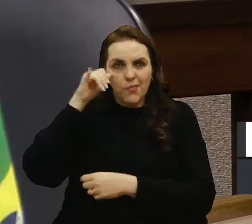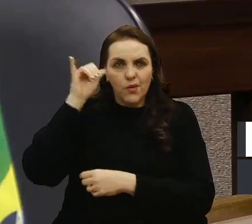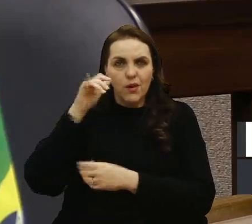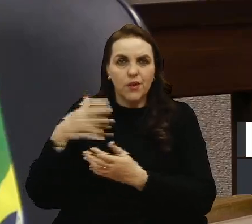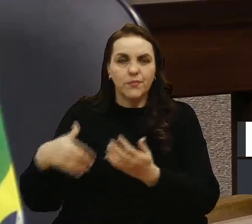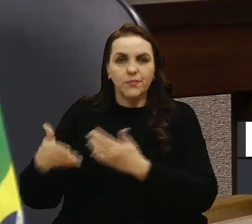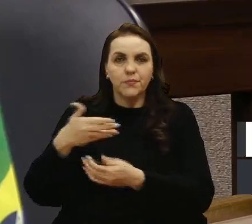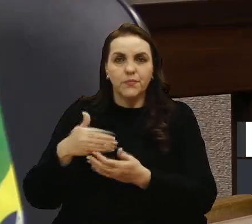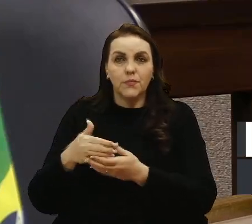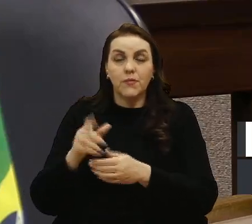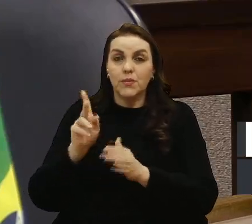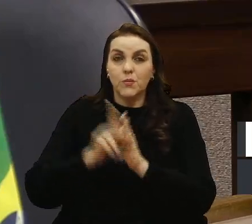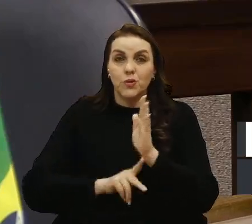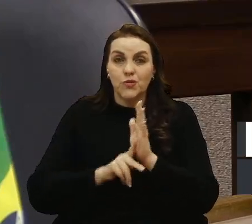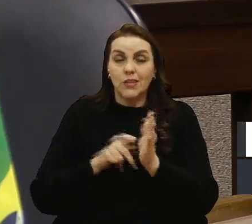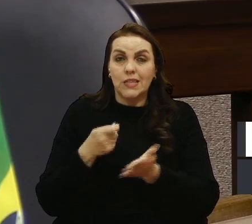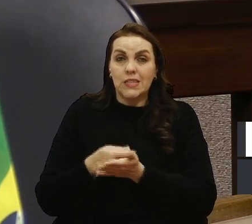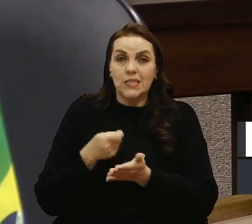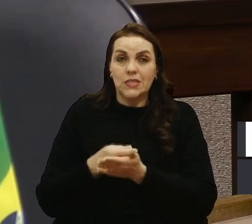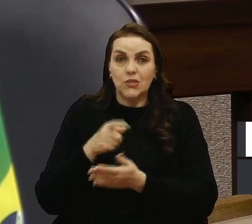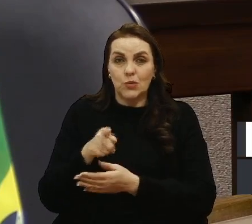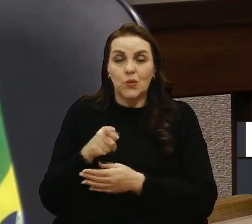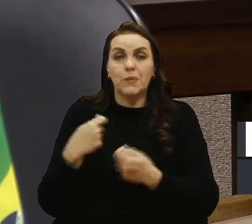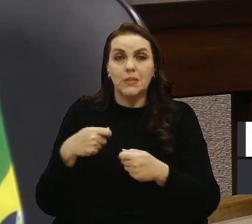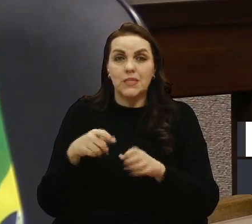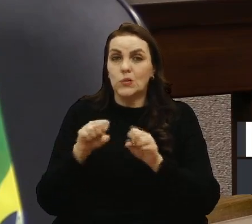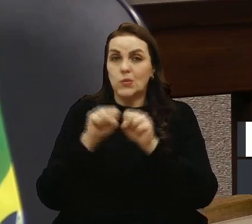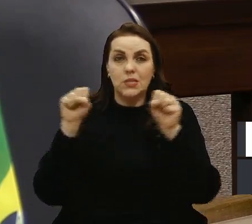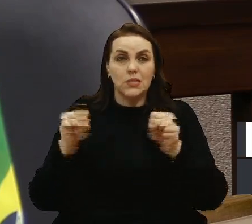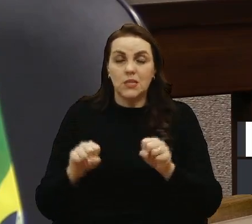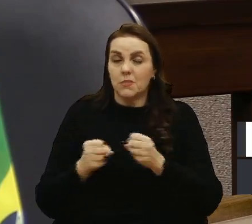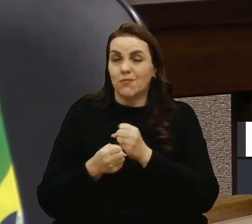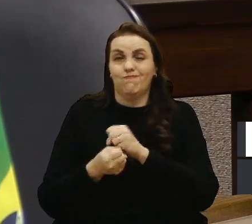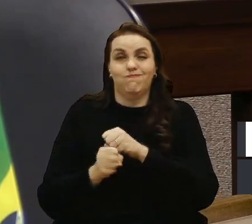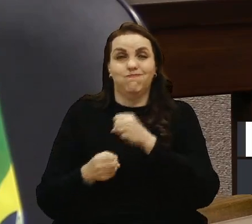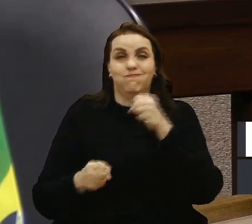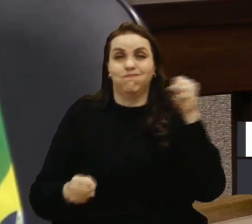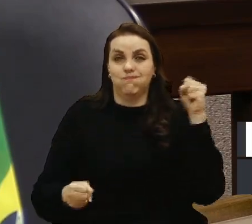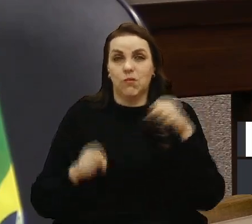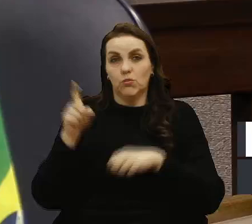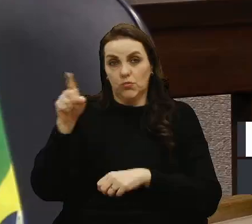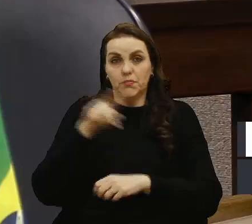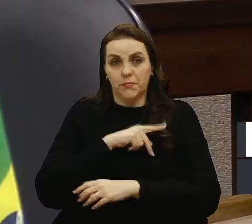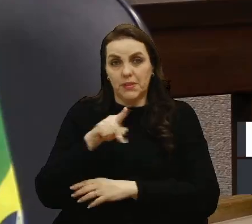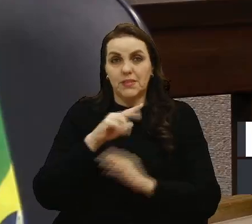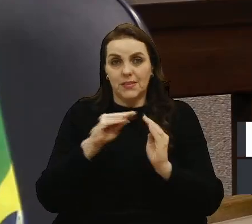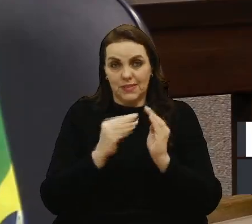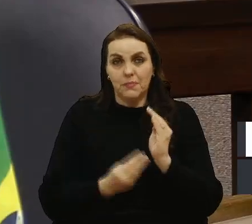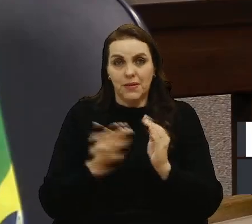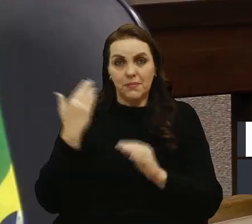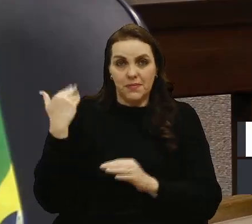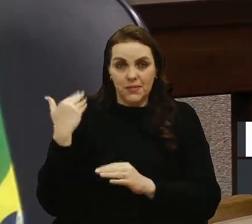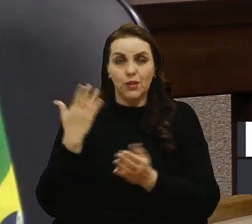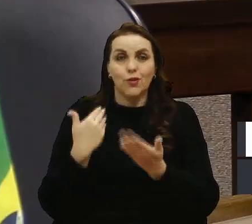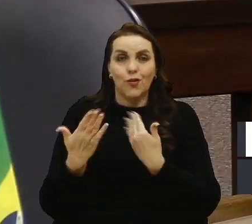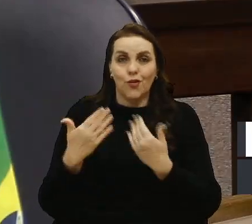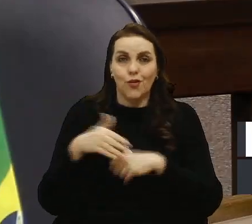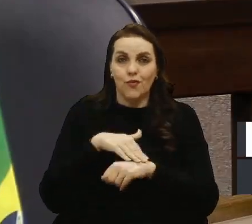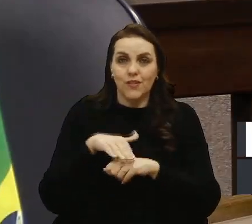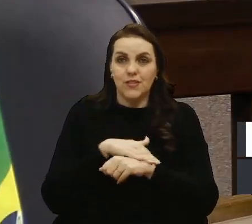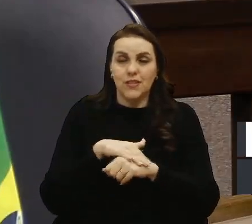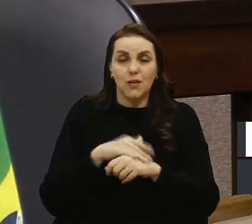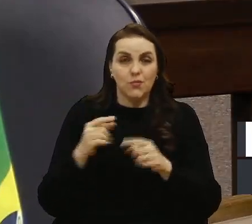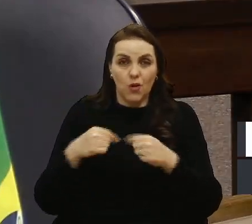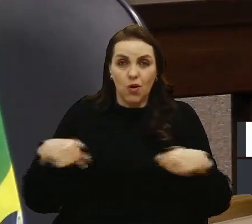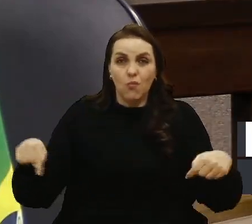infelizmente exigiram dela uma fossa, um sistema gigantesco. E o senhor era o presidente do SAMAI na época, nós até falamos sobre isso. Uma fossa